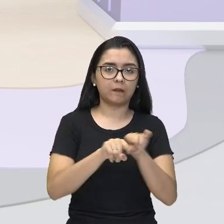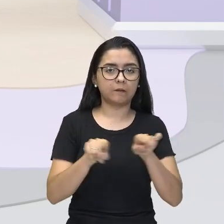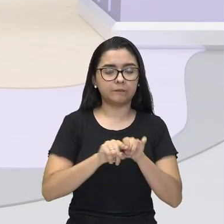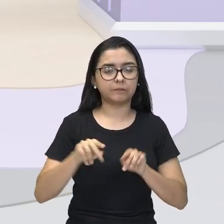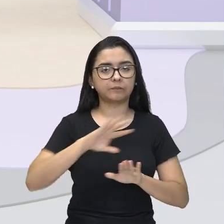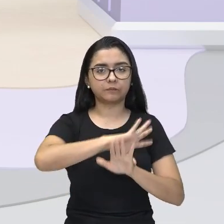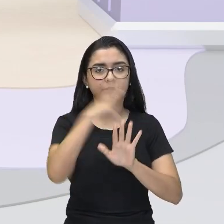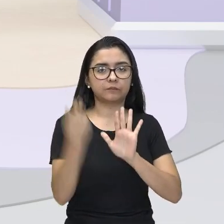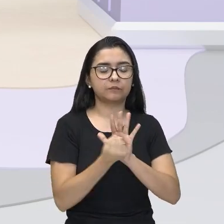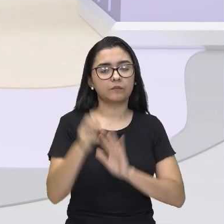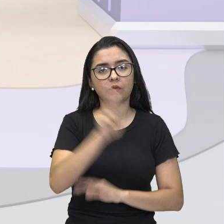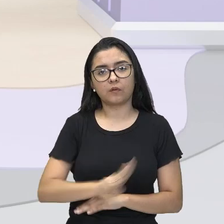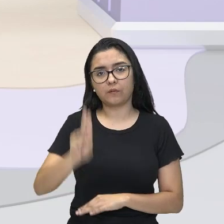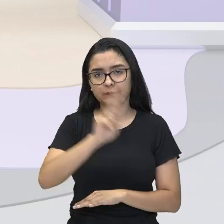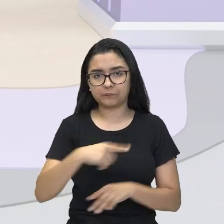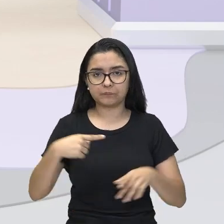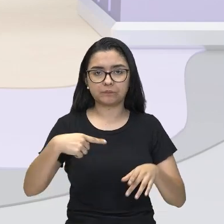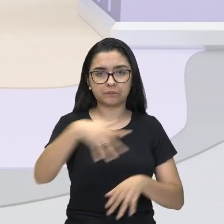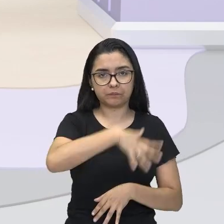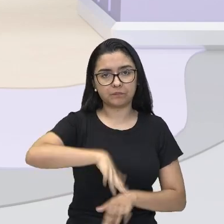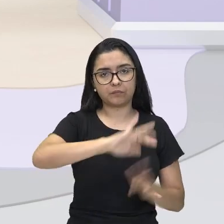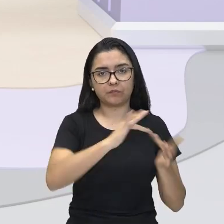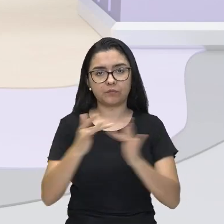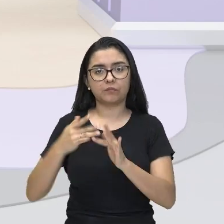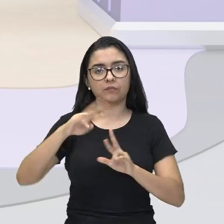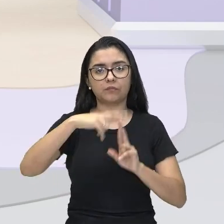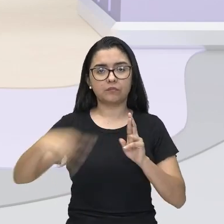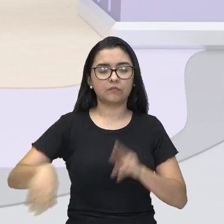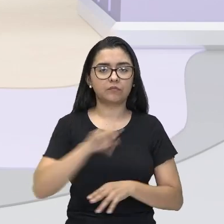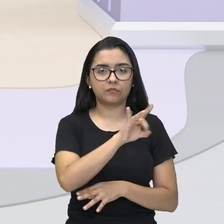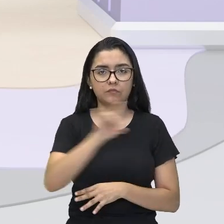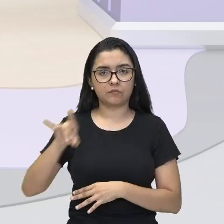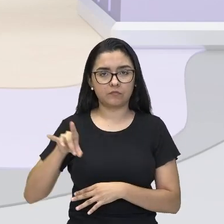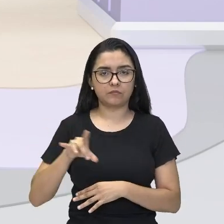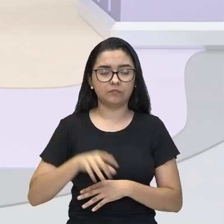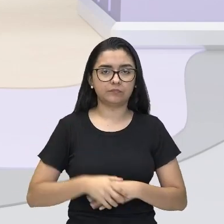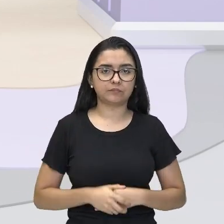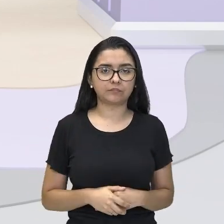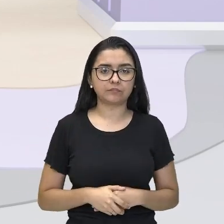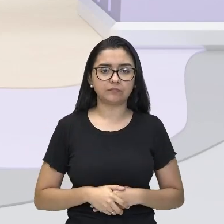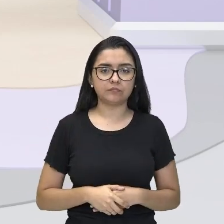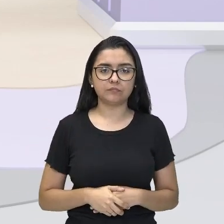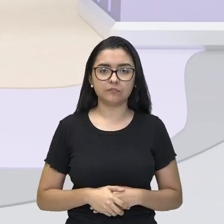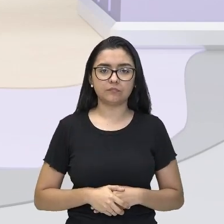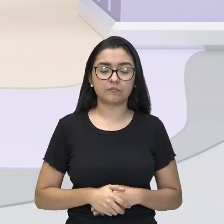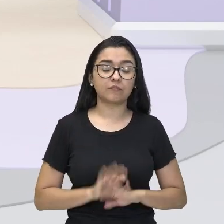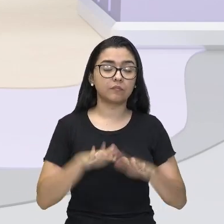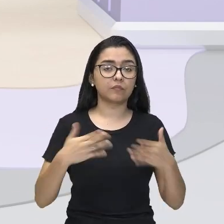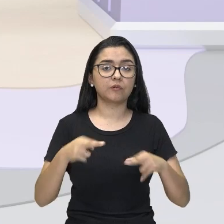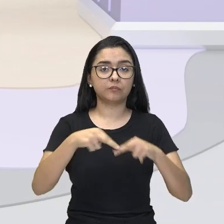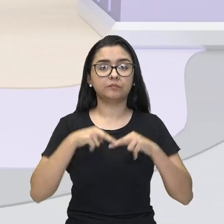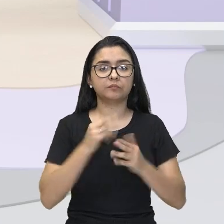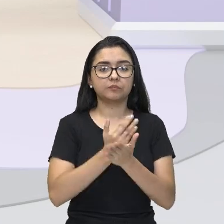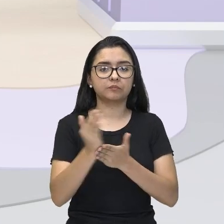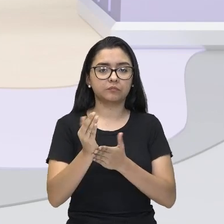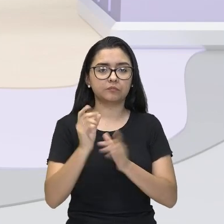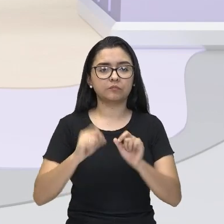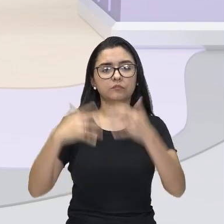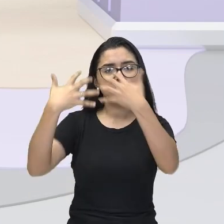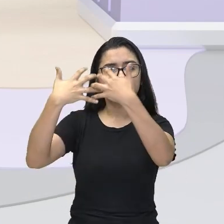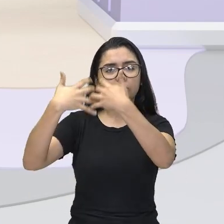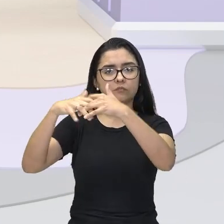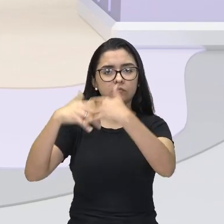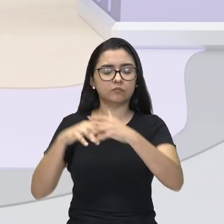nós usamos na dimensão religiosa de cada um de nós. Por isso nós vamos começar